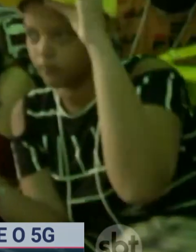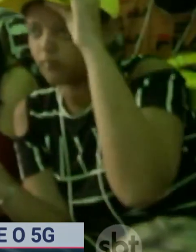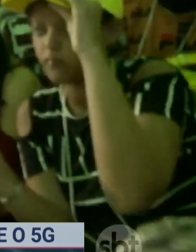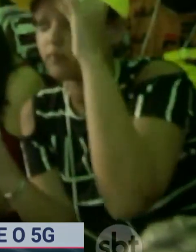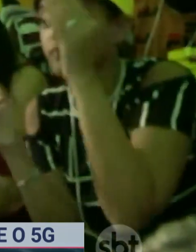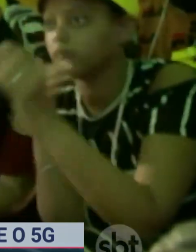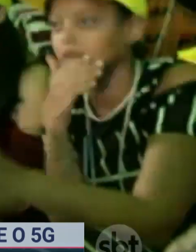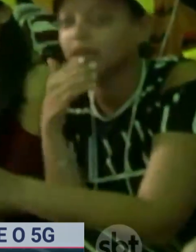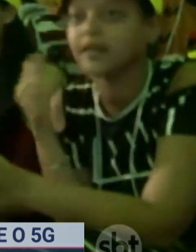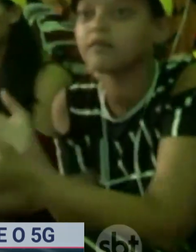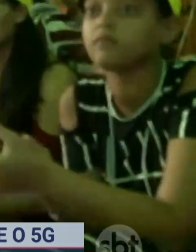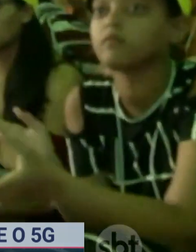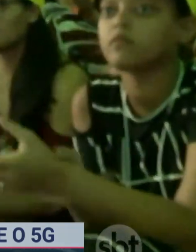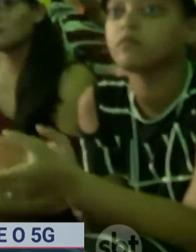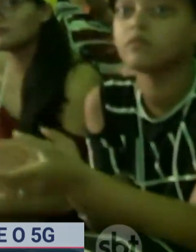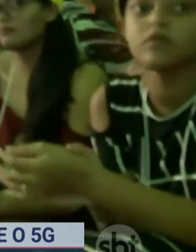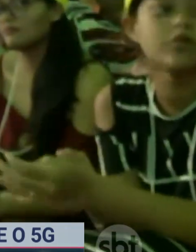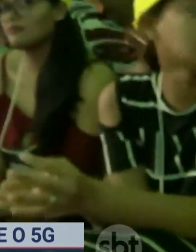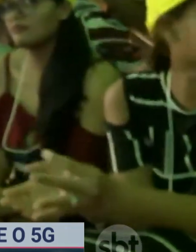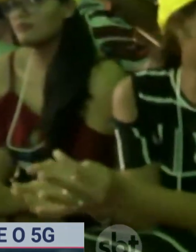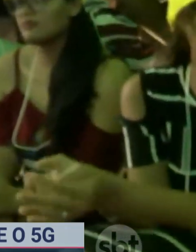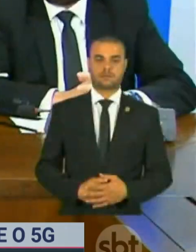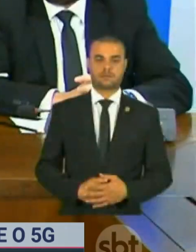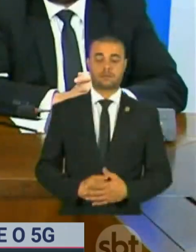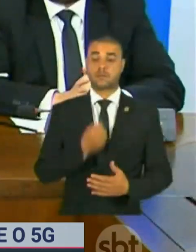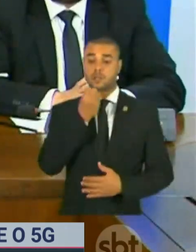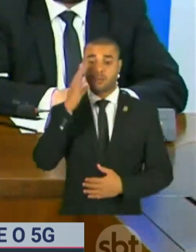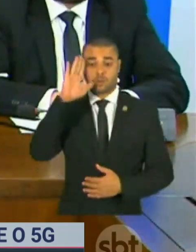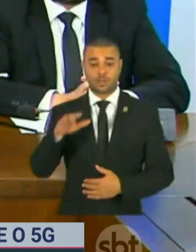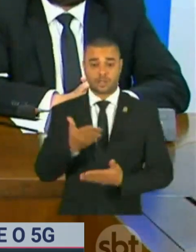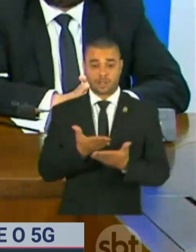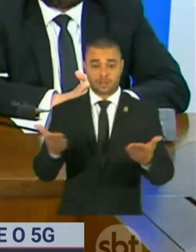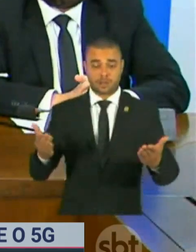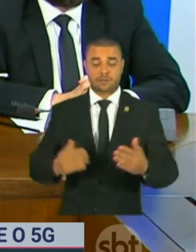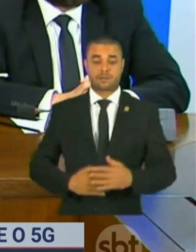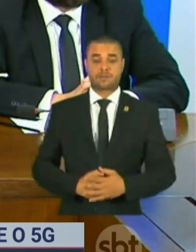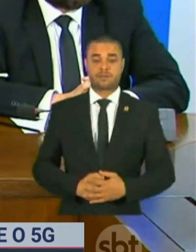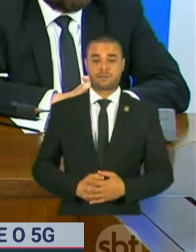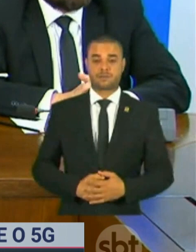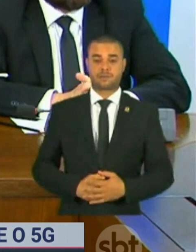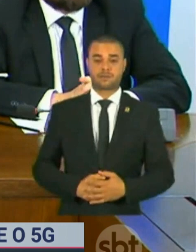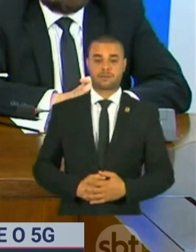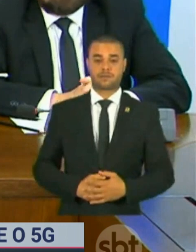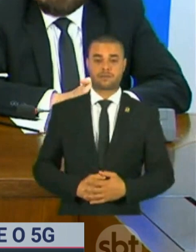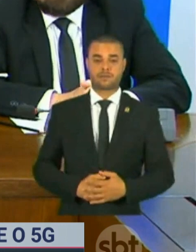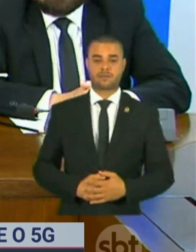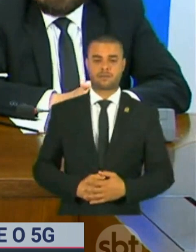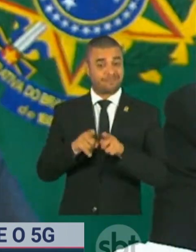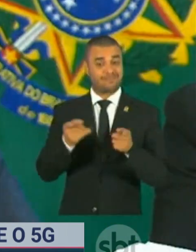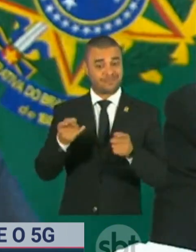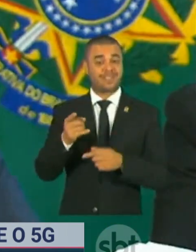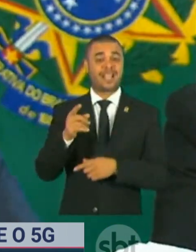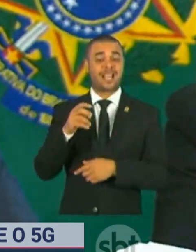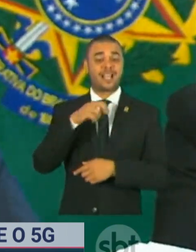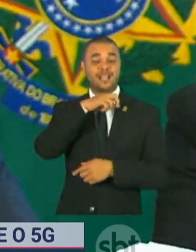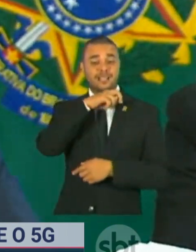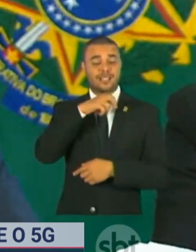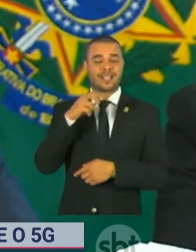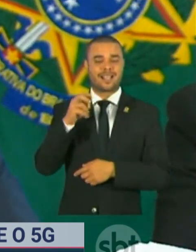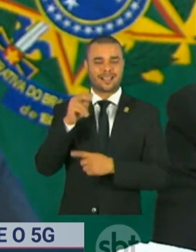seminário realizado em Natal para debater os impactos do 5G no mercado de games. E nós